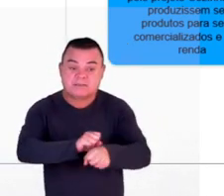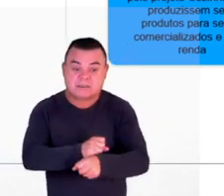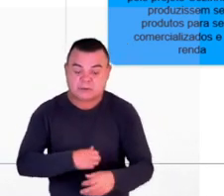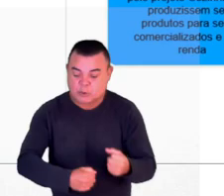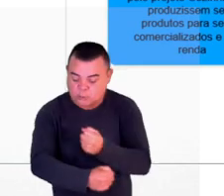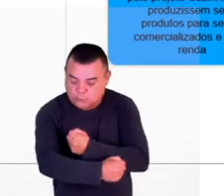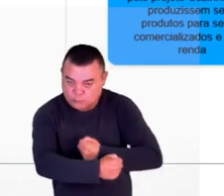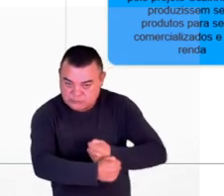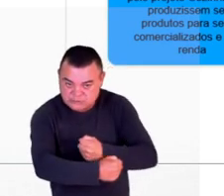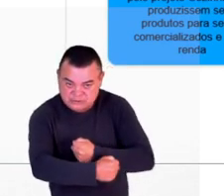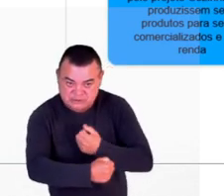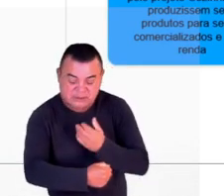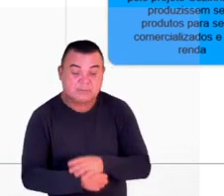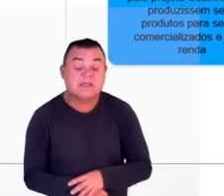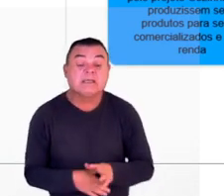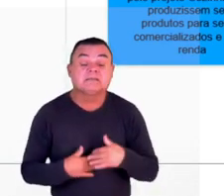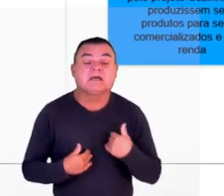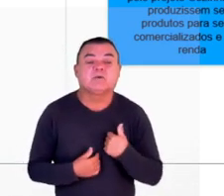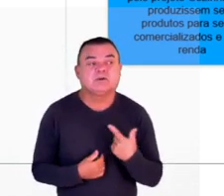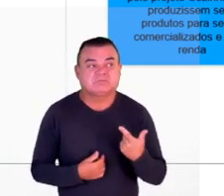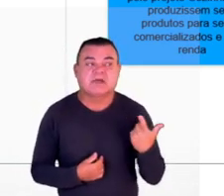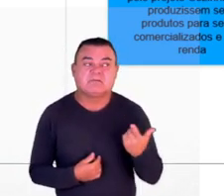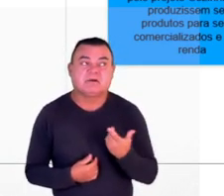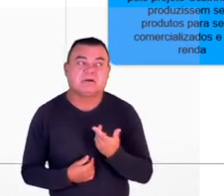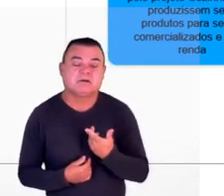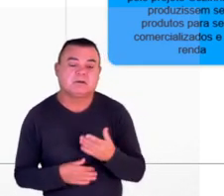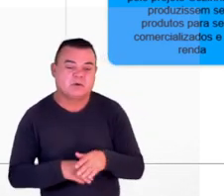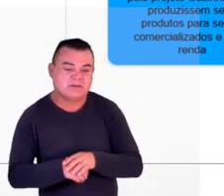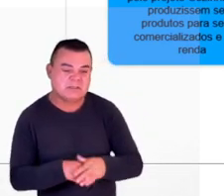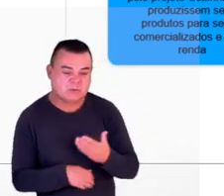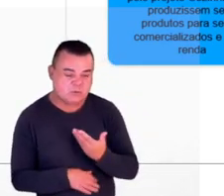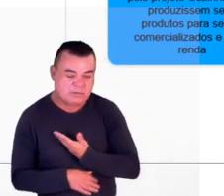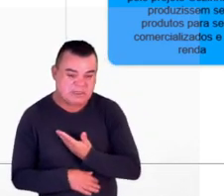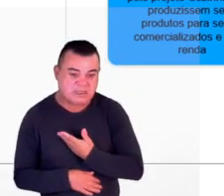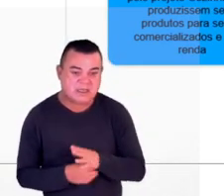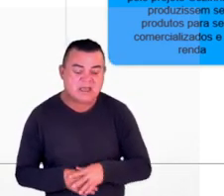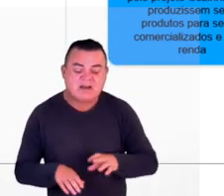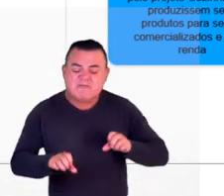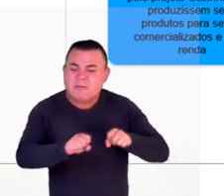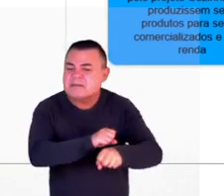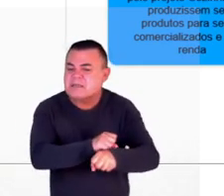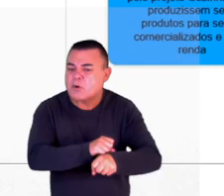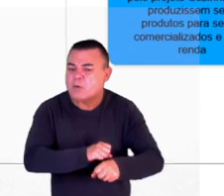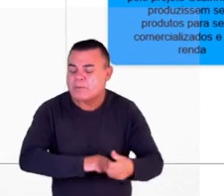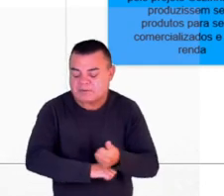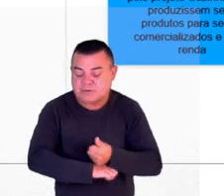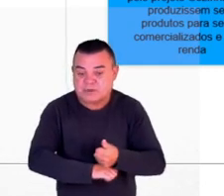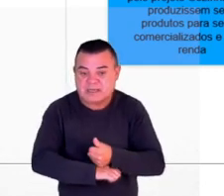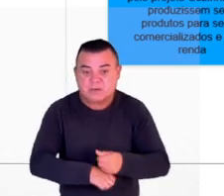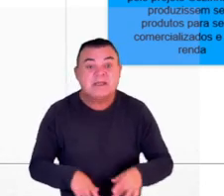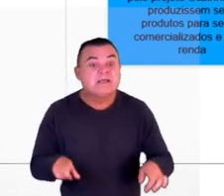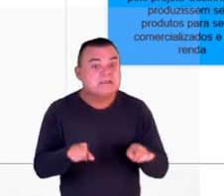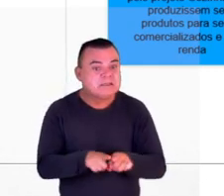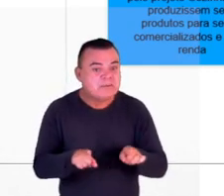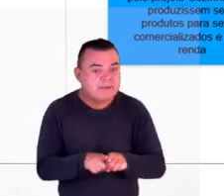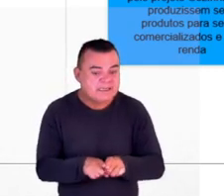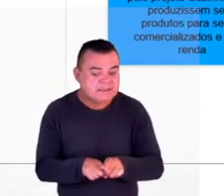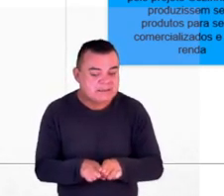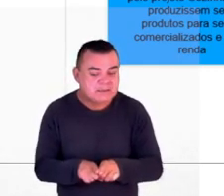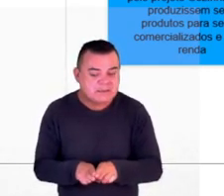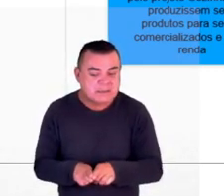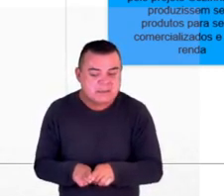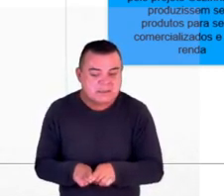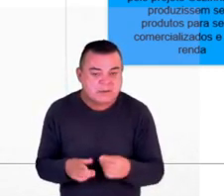também que tava conversando com a colega como a a formação profissional né ela também vem como uma estratégia